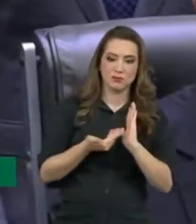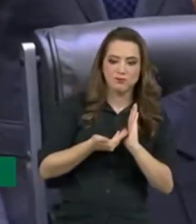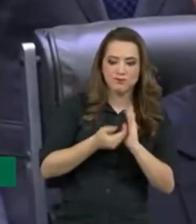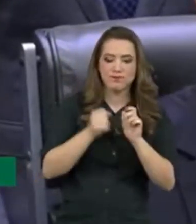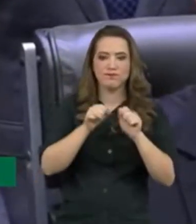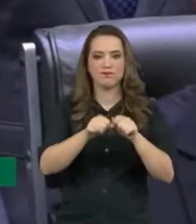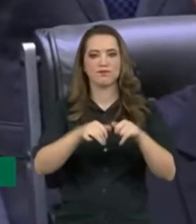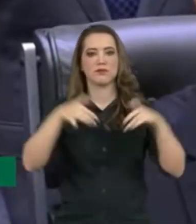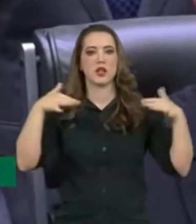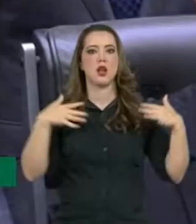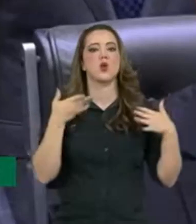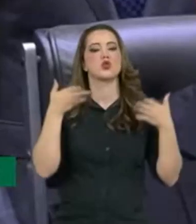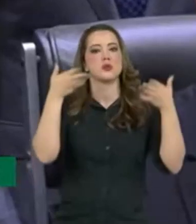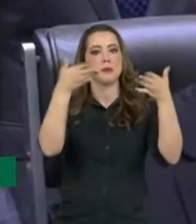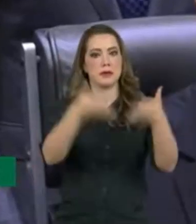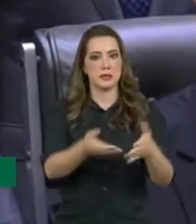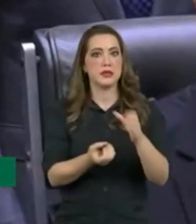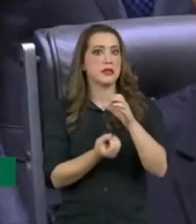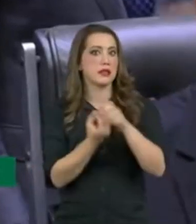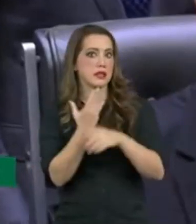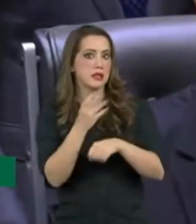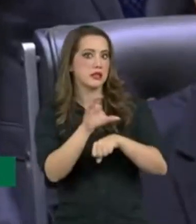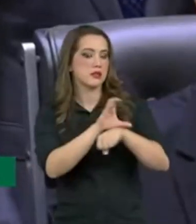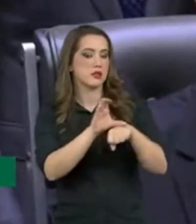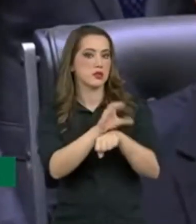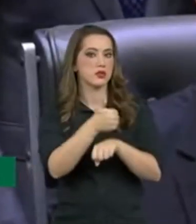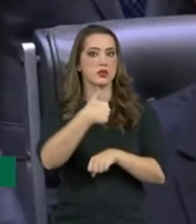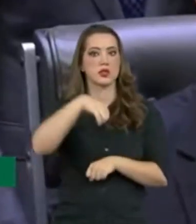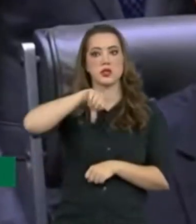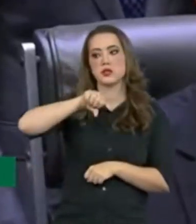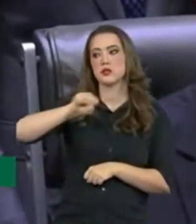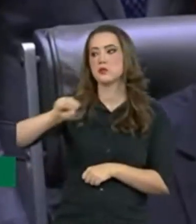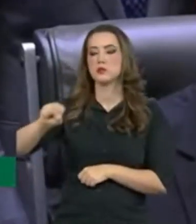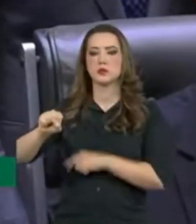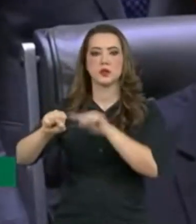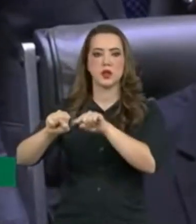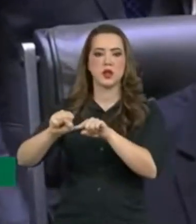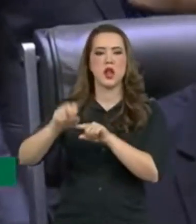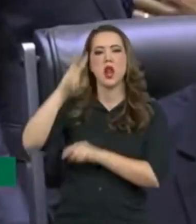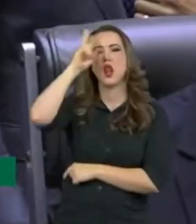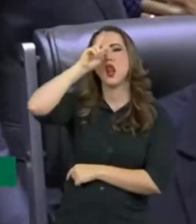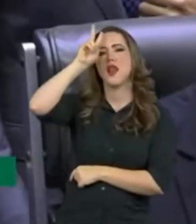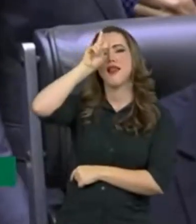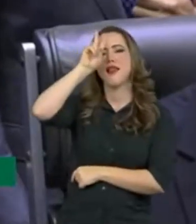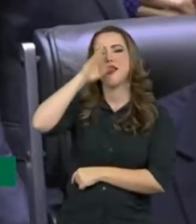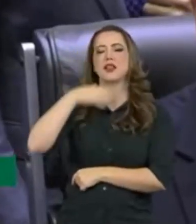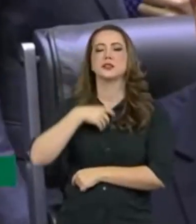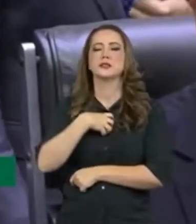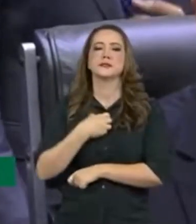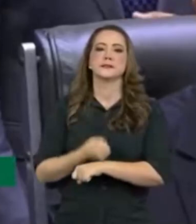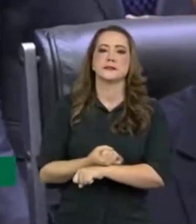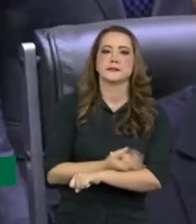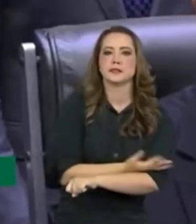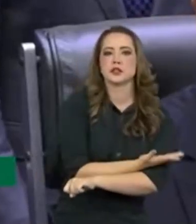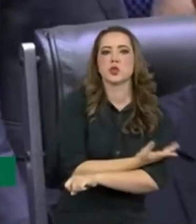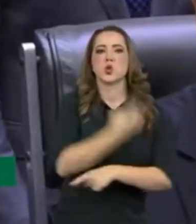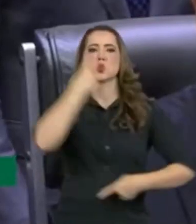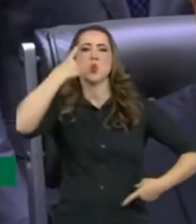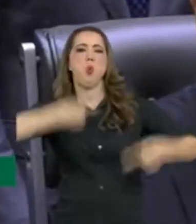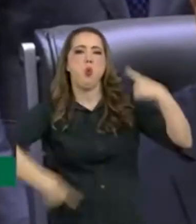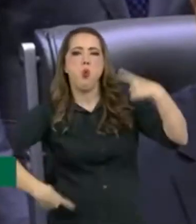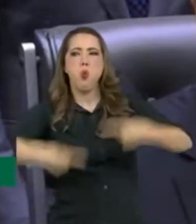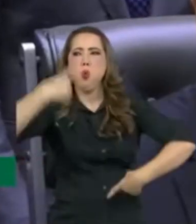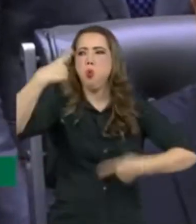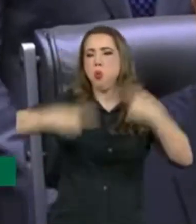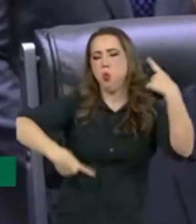onde participei da Assembleia Constituinte de 1988, recordo com emoção os embates que travamos